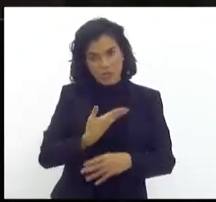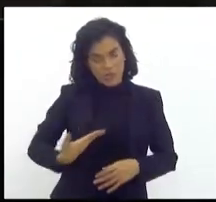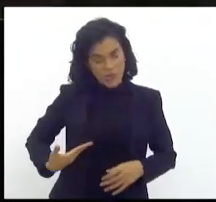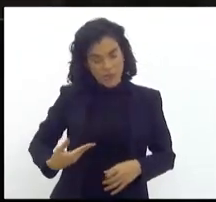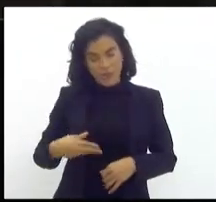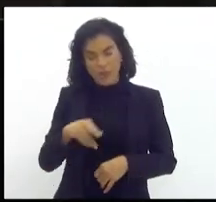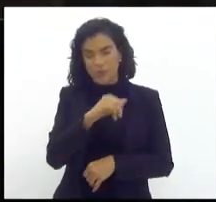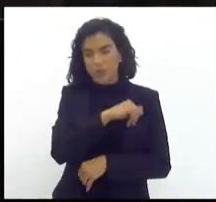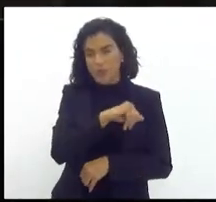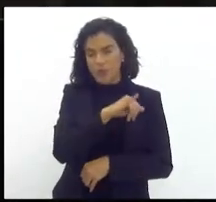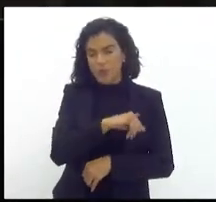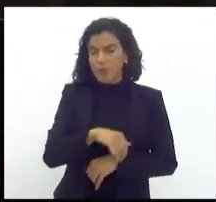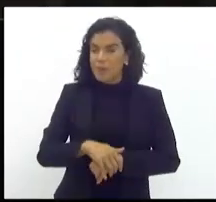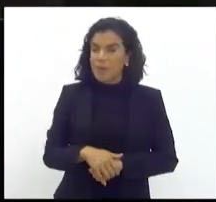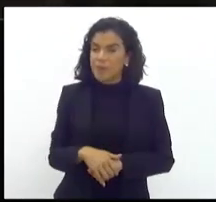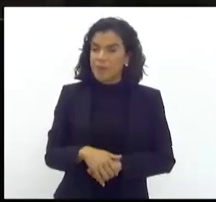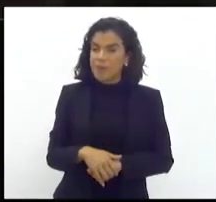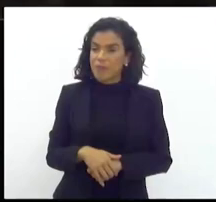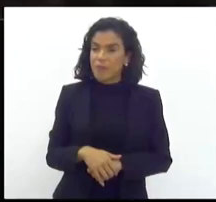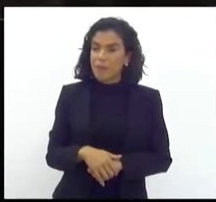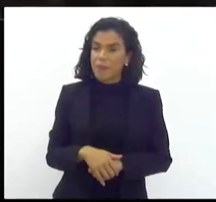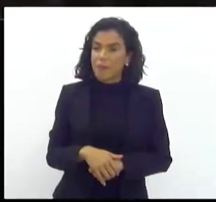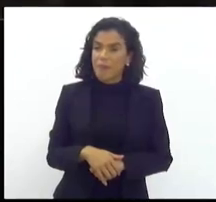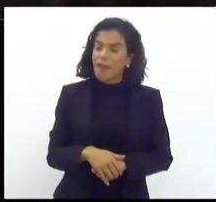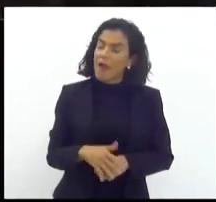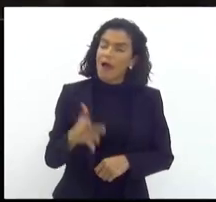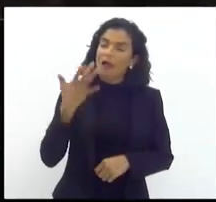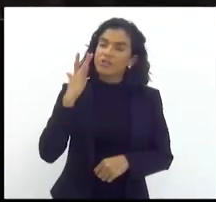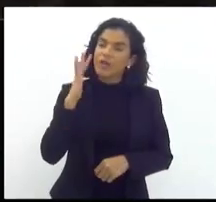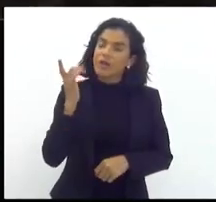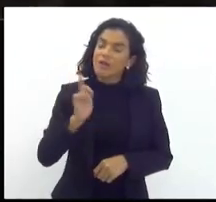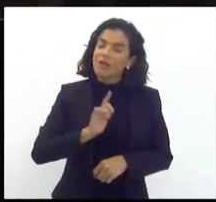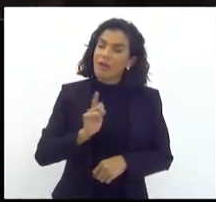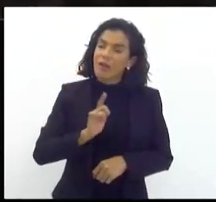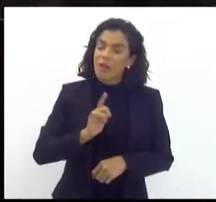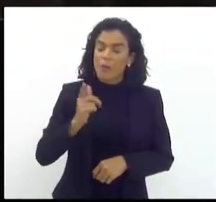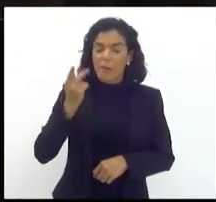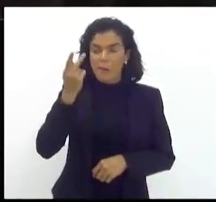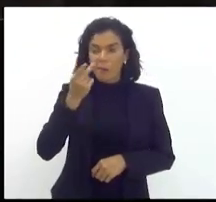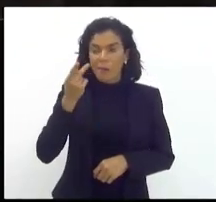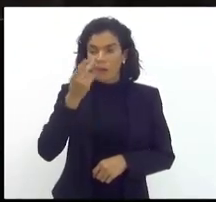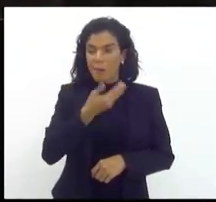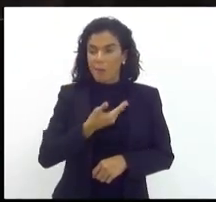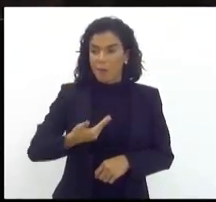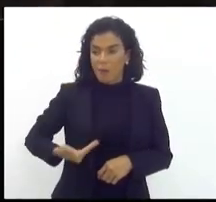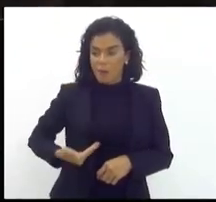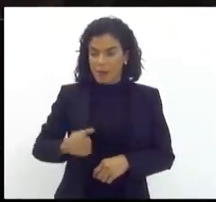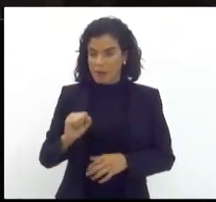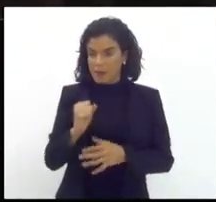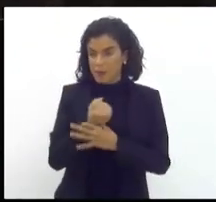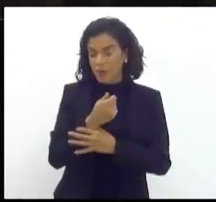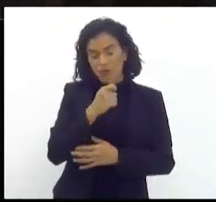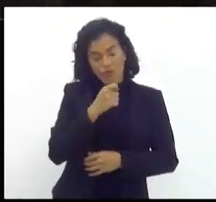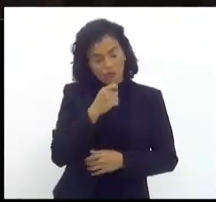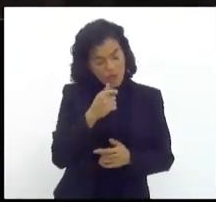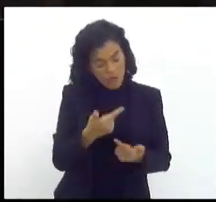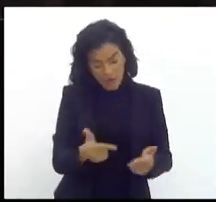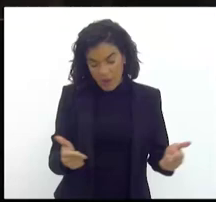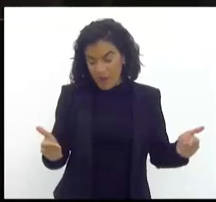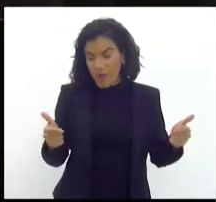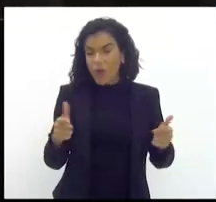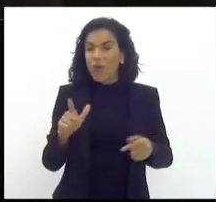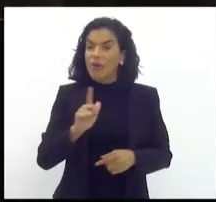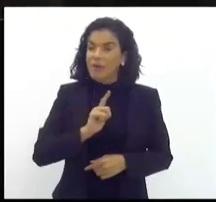que não se podemos não podemos sequer achar que existe uma política pública de segurança porque não existe o